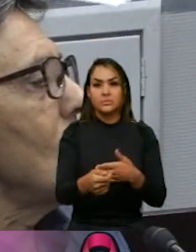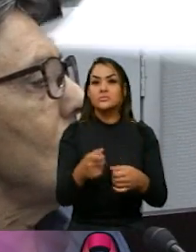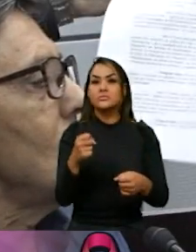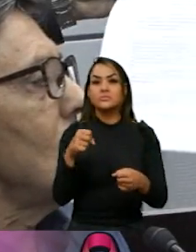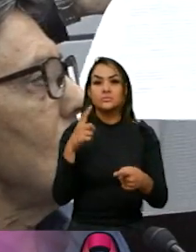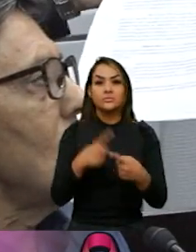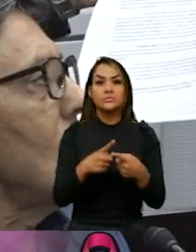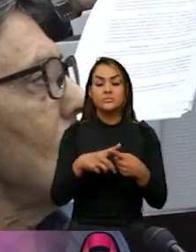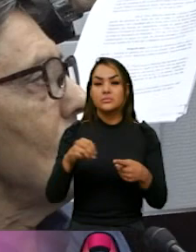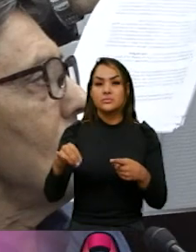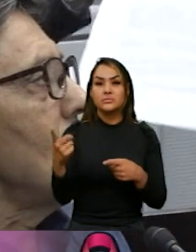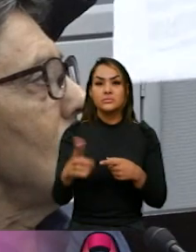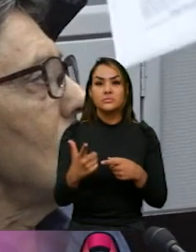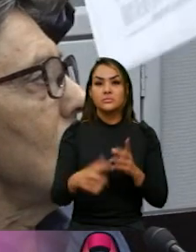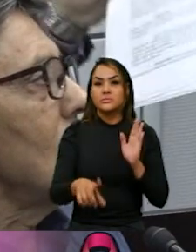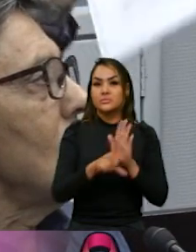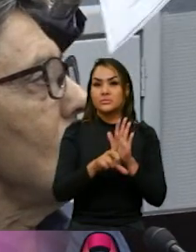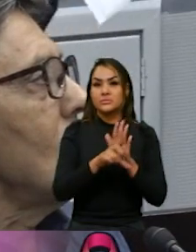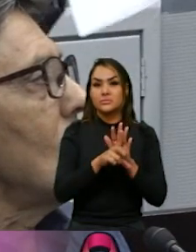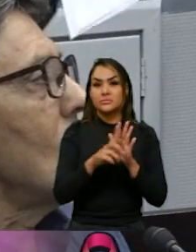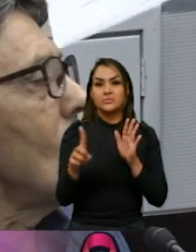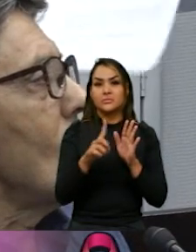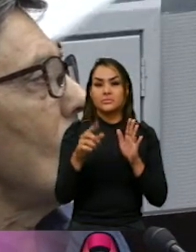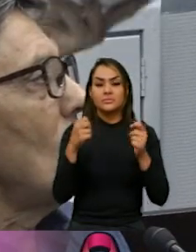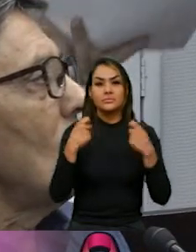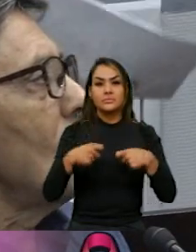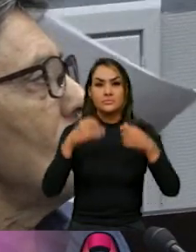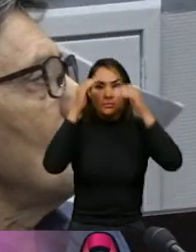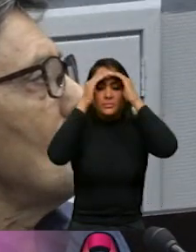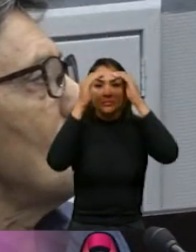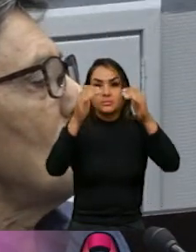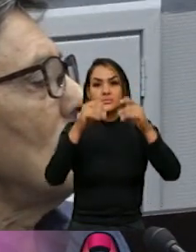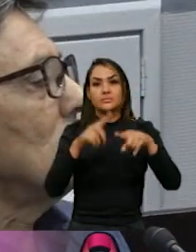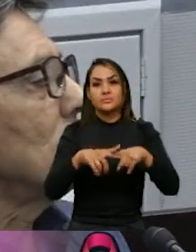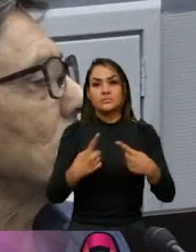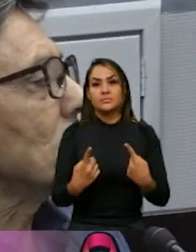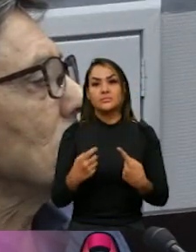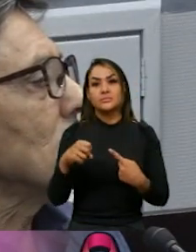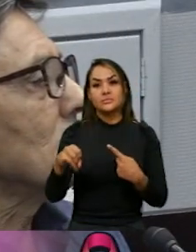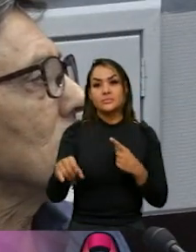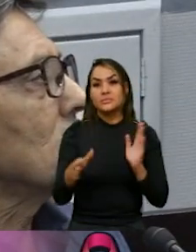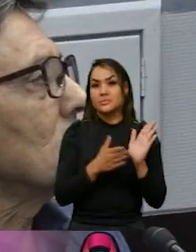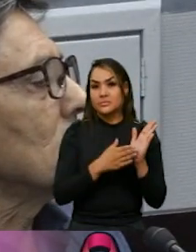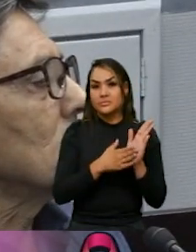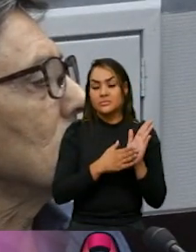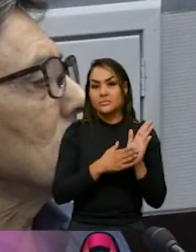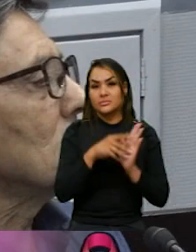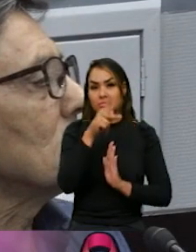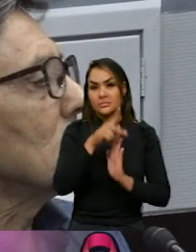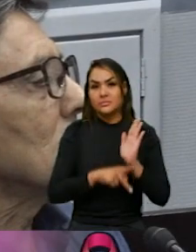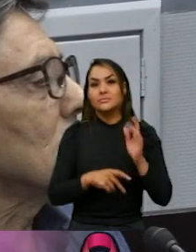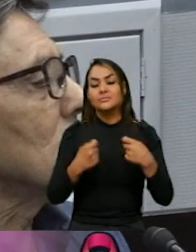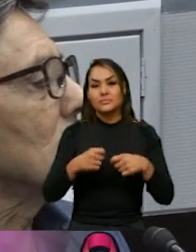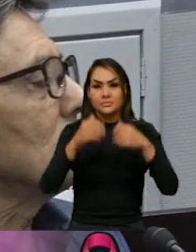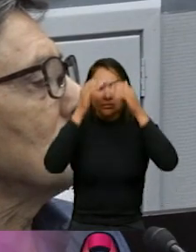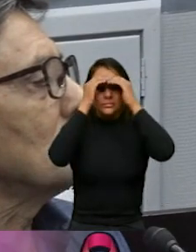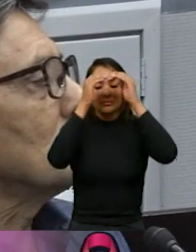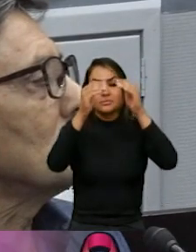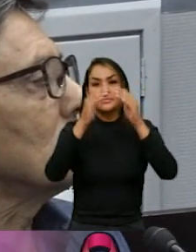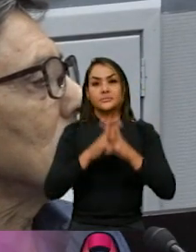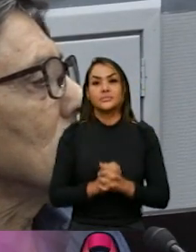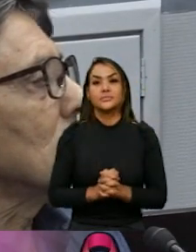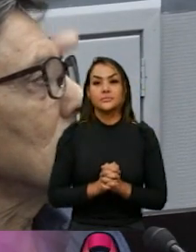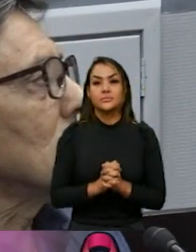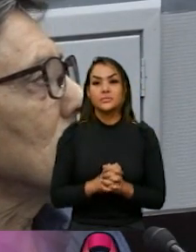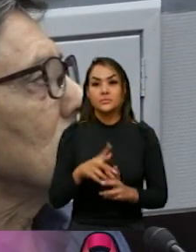precisa seguir. Agora, se tiver aqui dentro do projeto, ele tem que seguir o que está aqui dentro. Então, a gente quer isso aqui na lei, dentro do